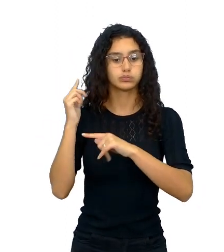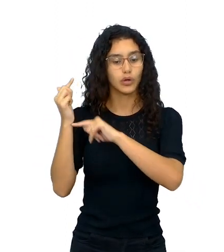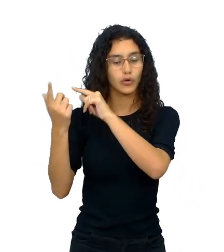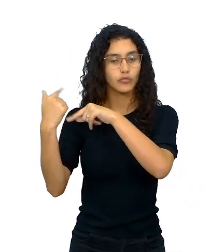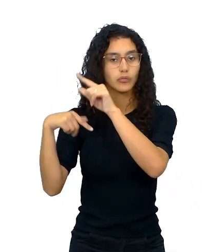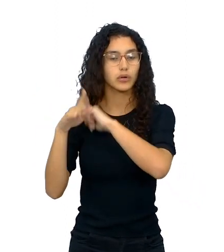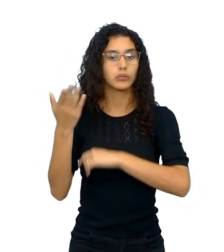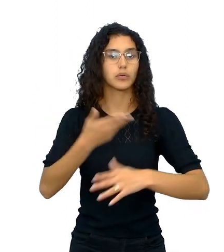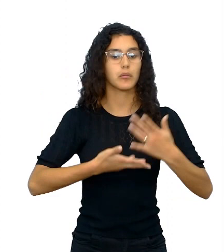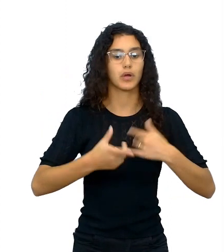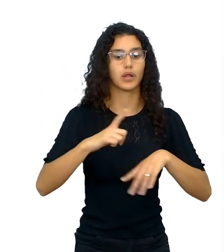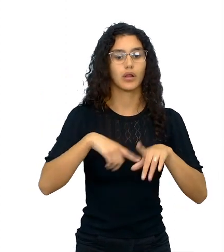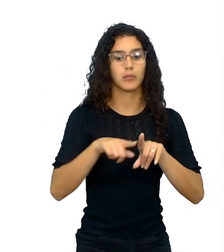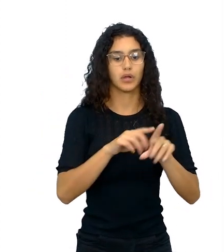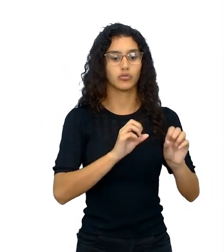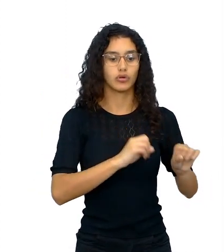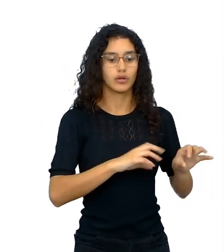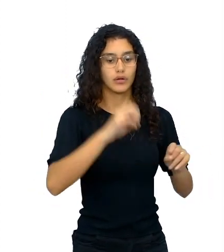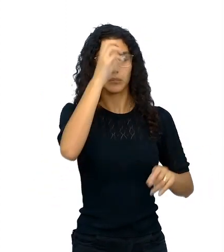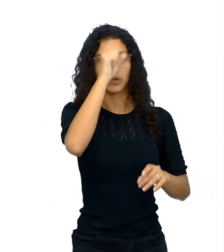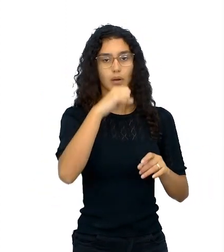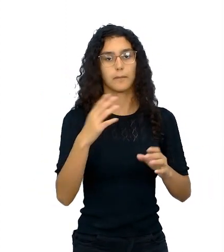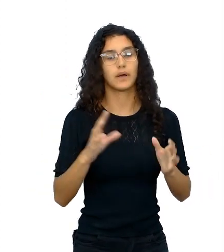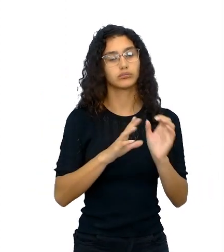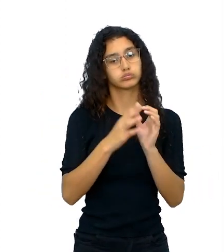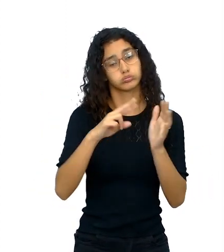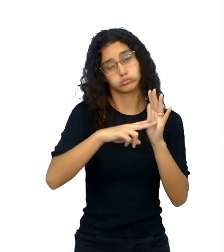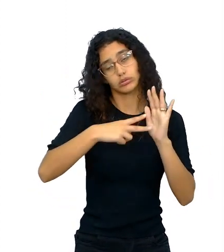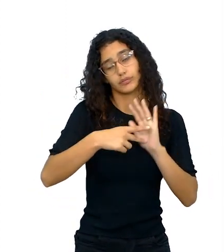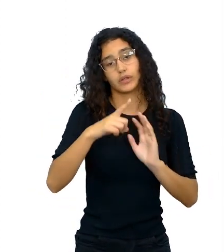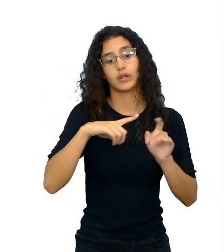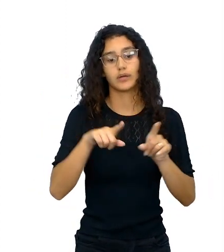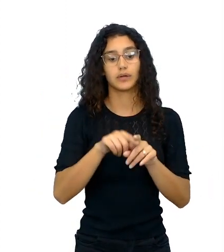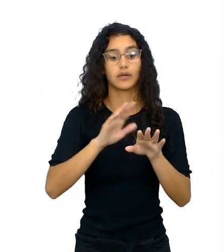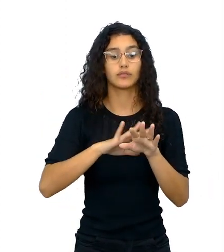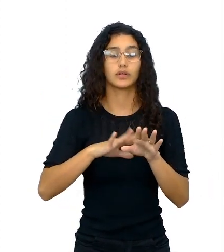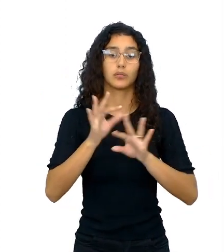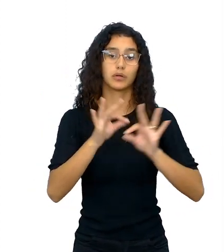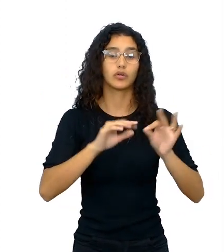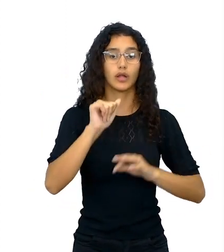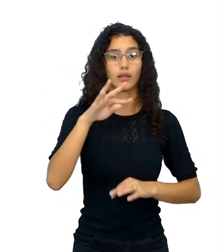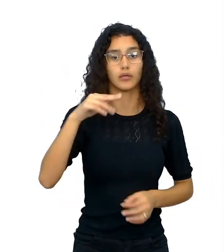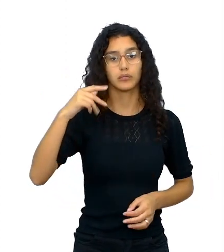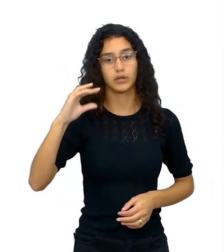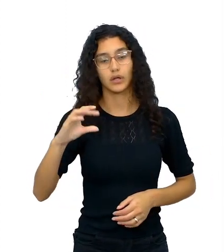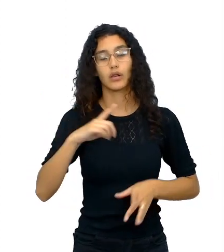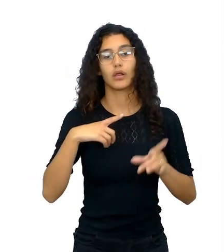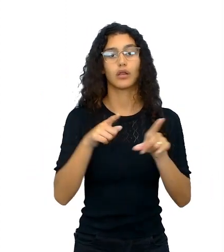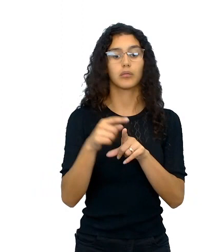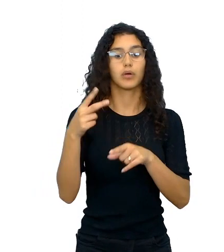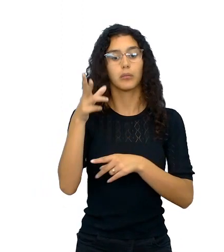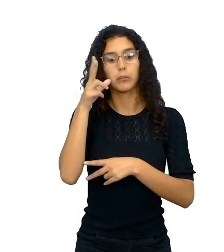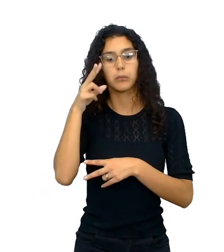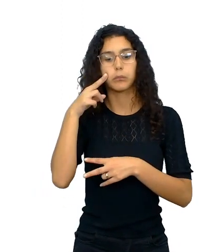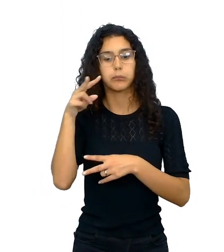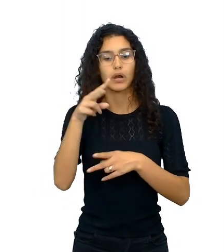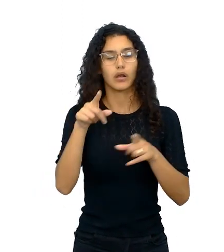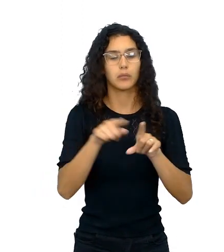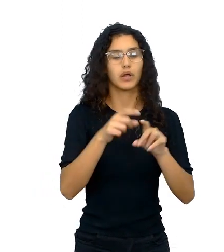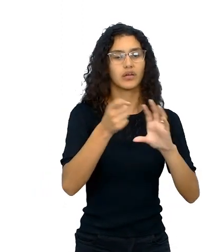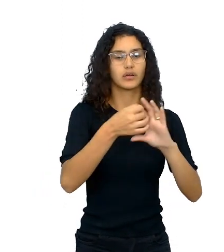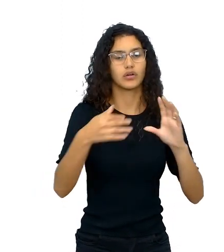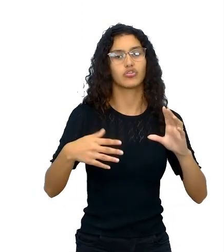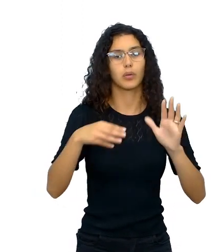percurso interativo de ensino e aprendizagem mais significativo e elaborar o planejamento na TPC, observando os aspectos